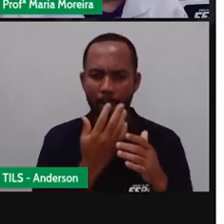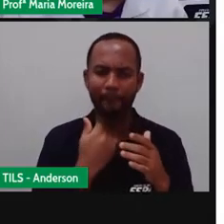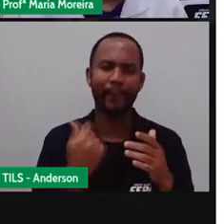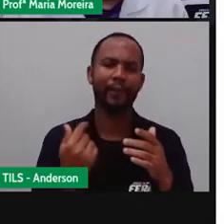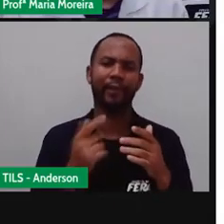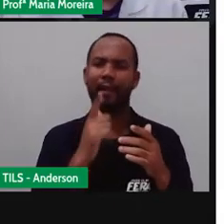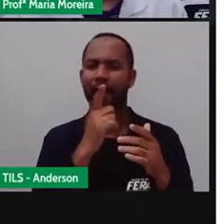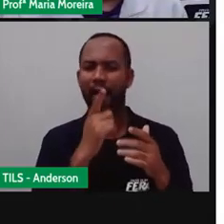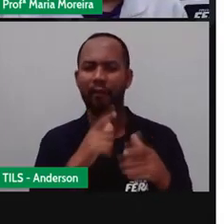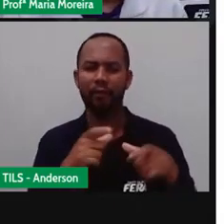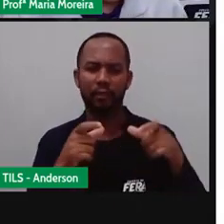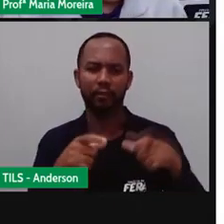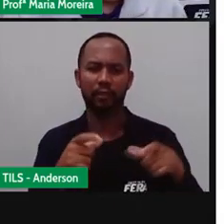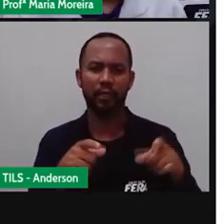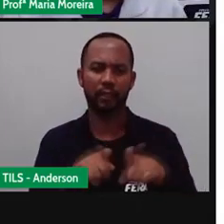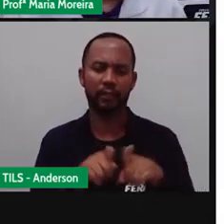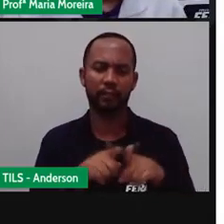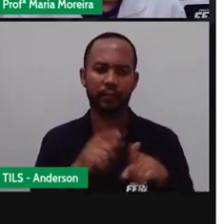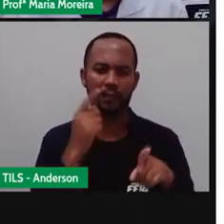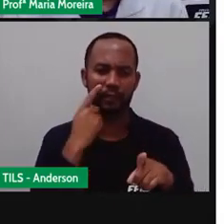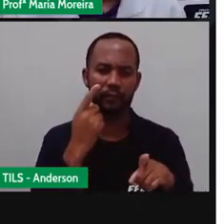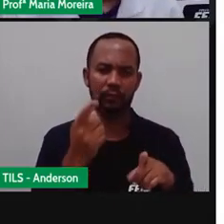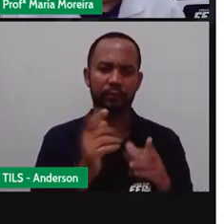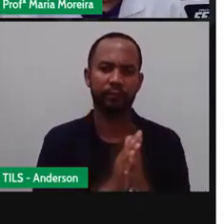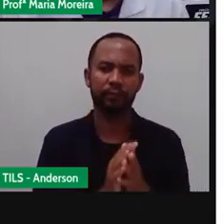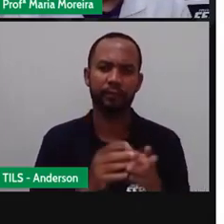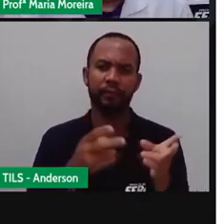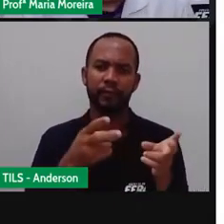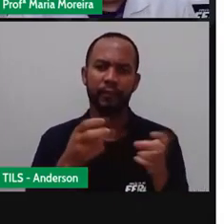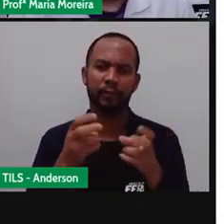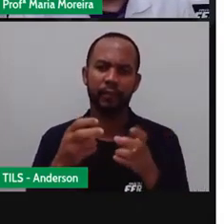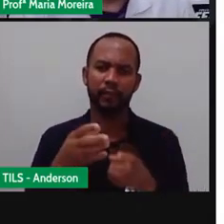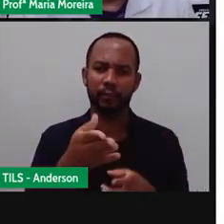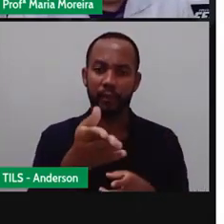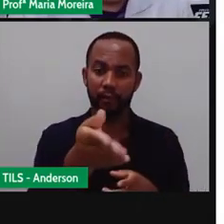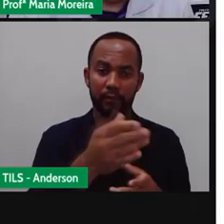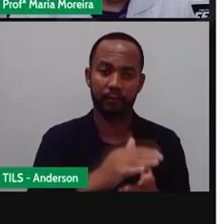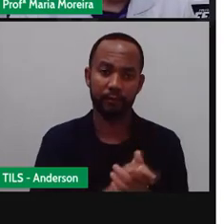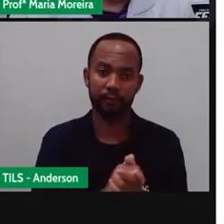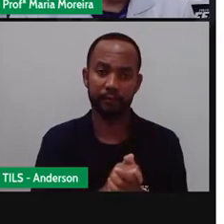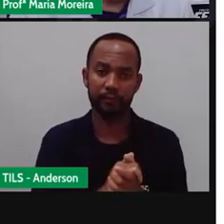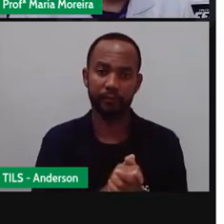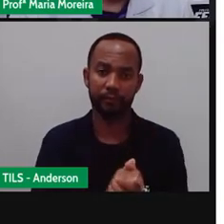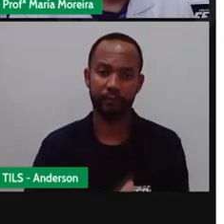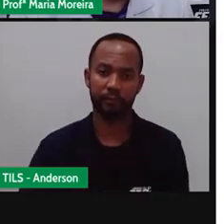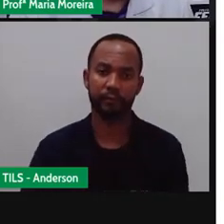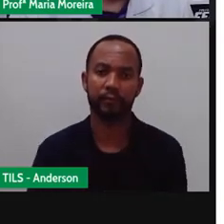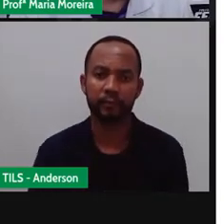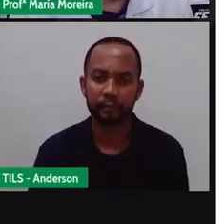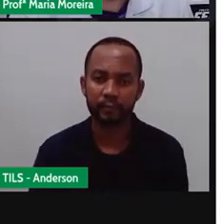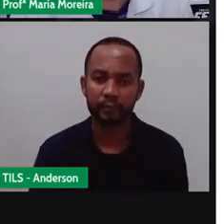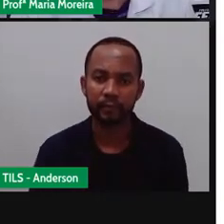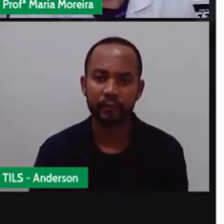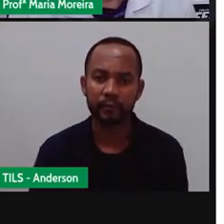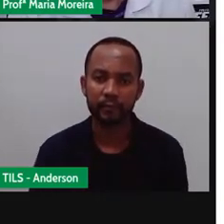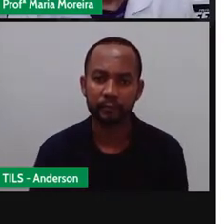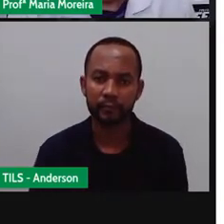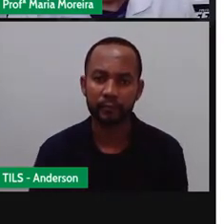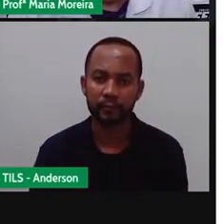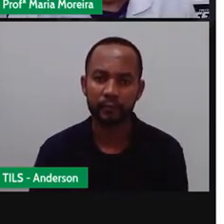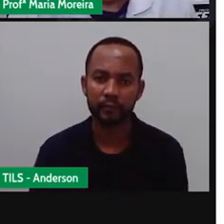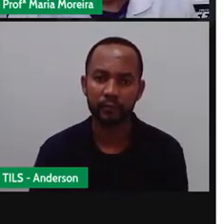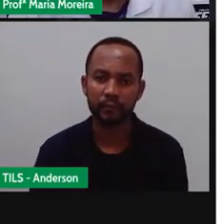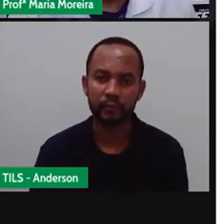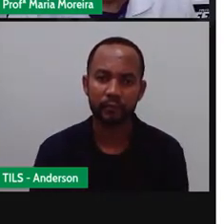Como a PRO disse Mas a PRO trouxe isso aqui Para vocês observarem Aqui a gente É período inclusive Para vocês de milho Bom,